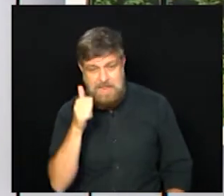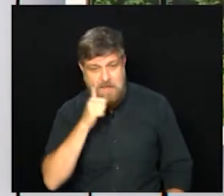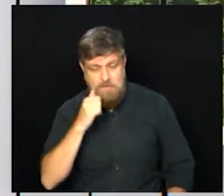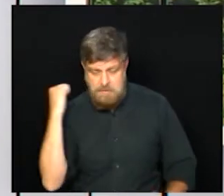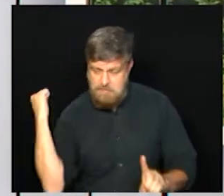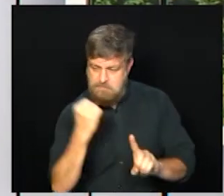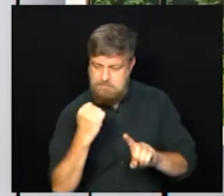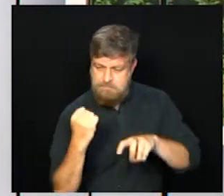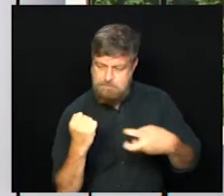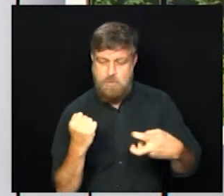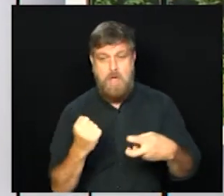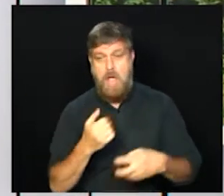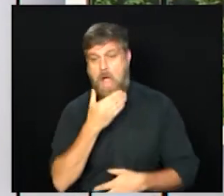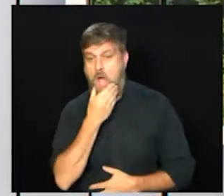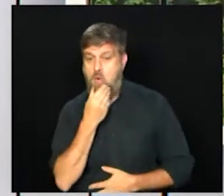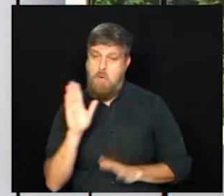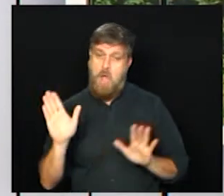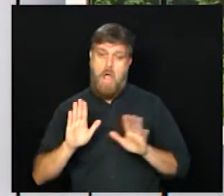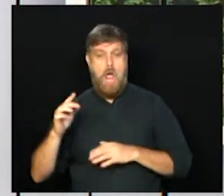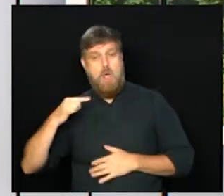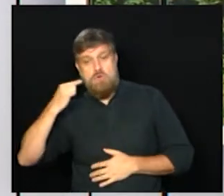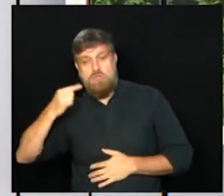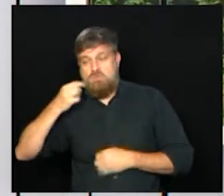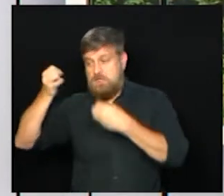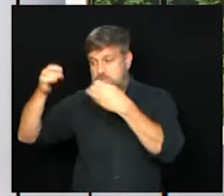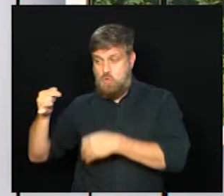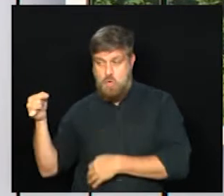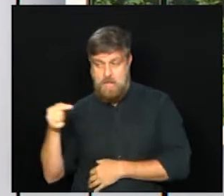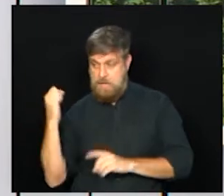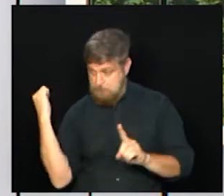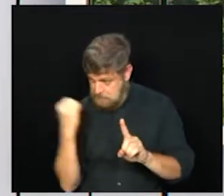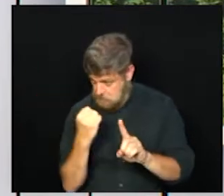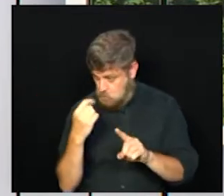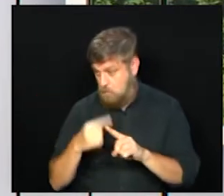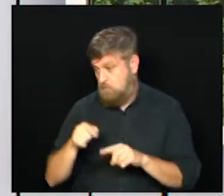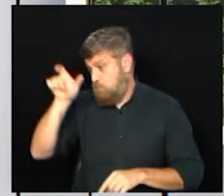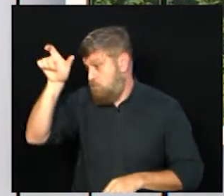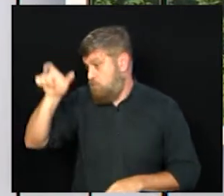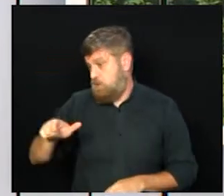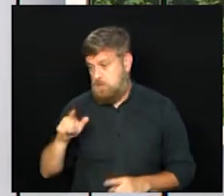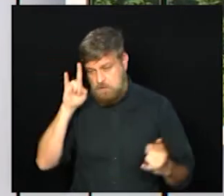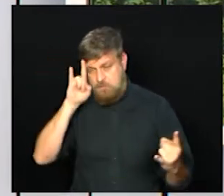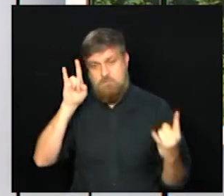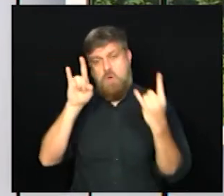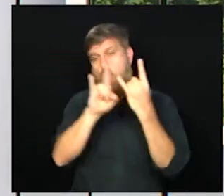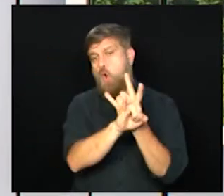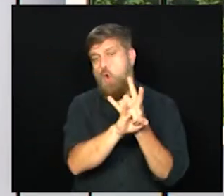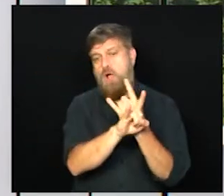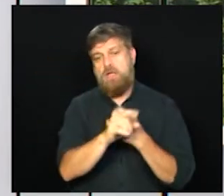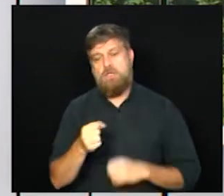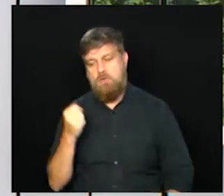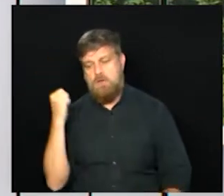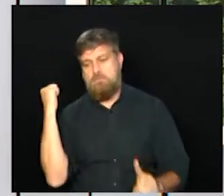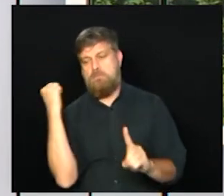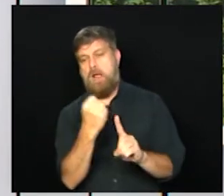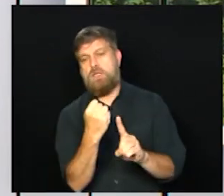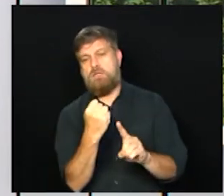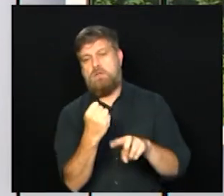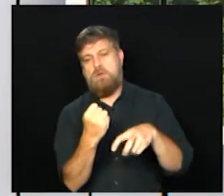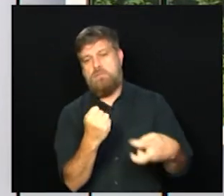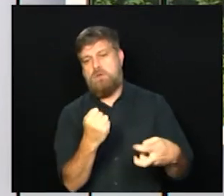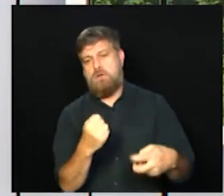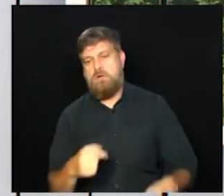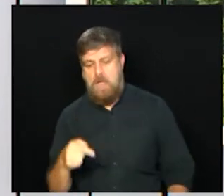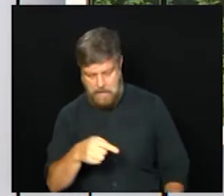argumento do advogado foi legítima defesa da honra. Né? Quer dizer, que ela foi assassinada porque